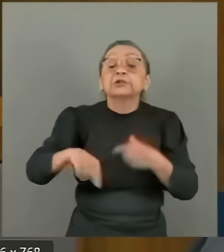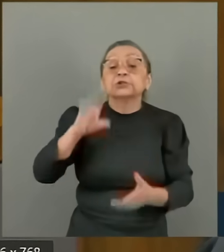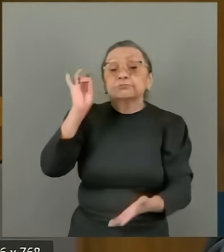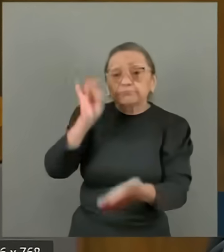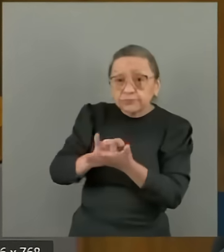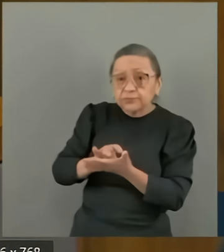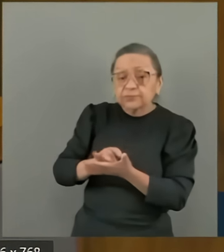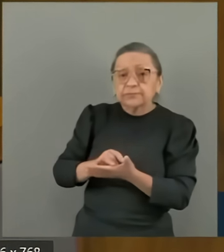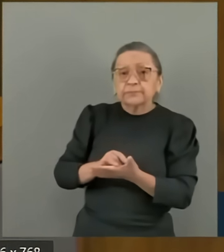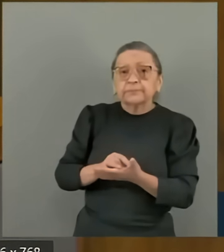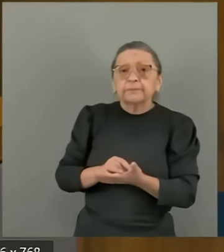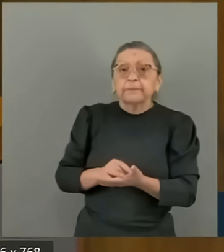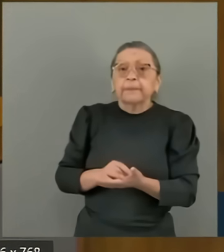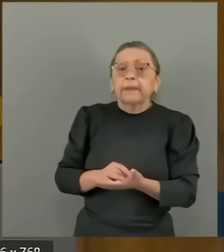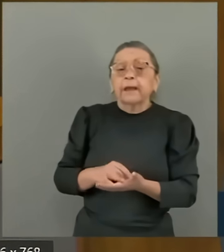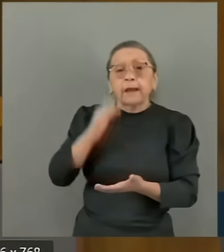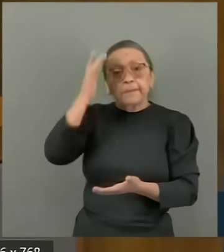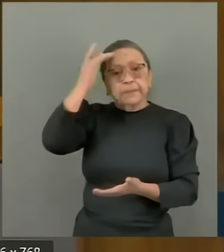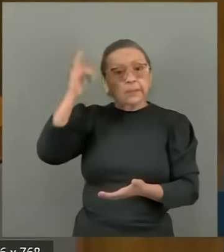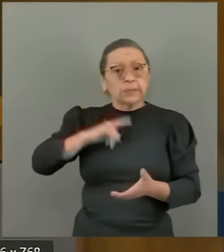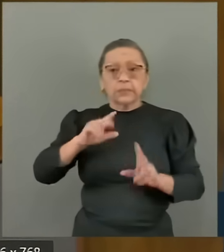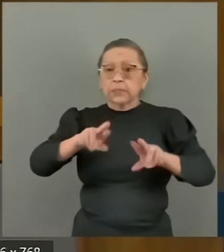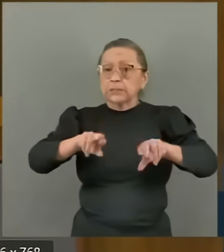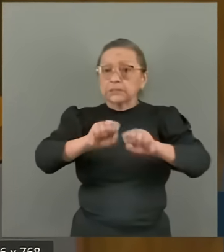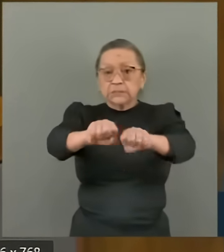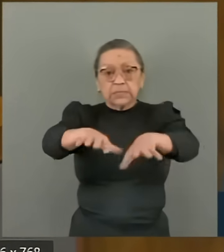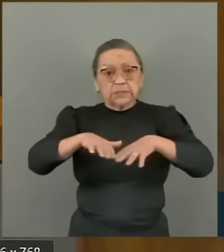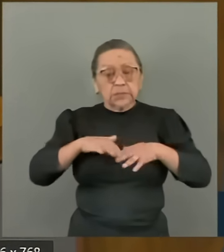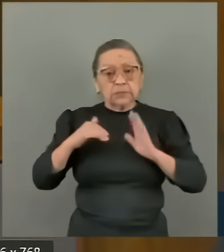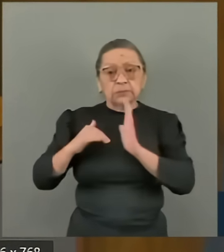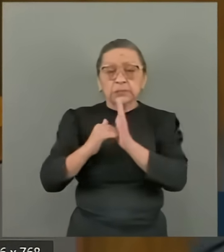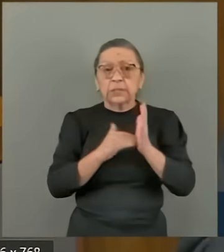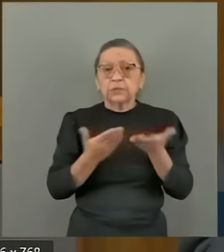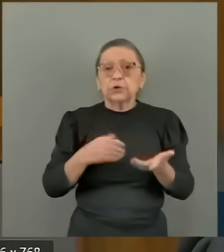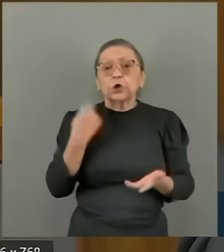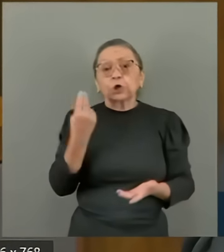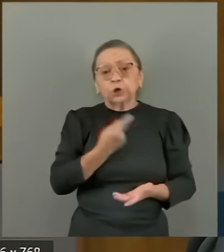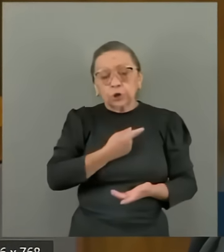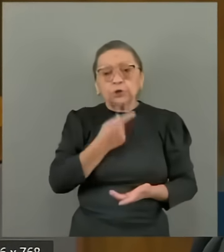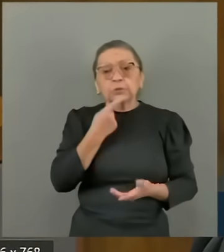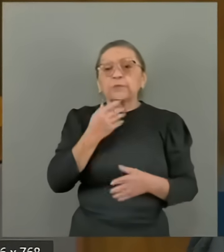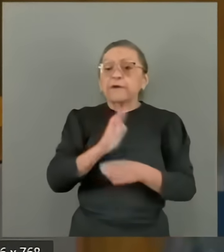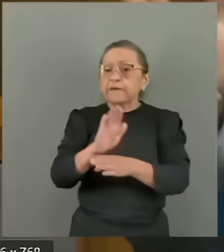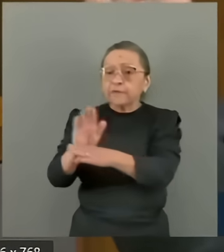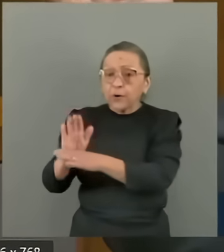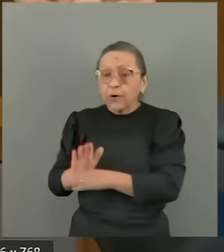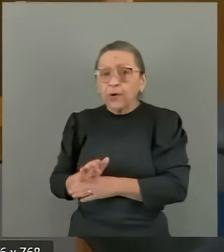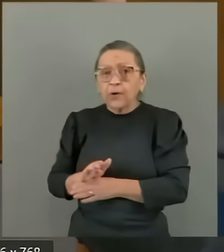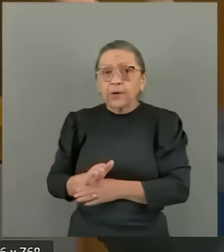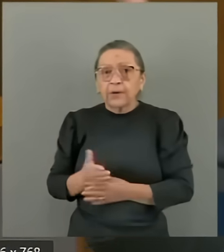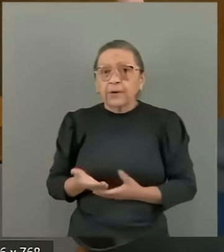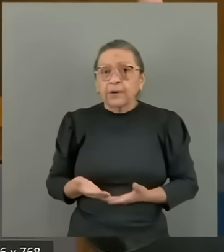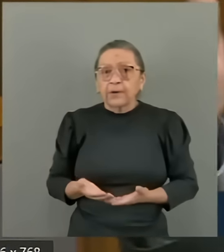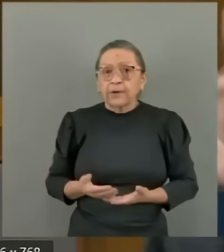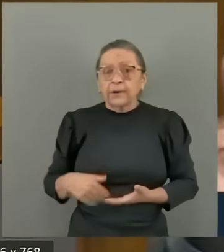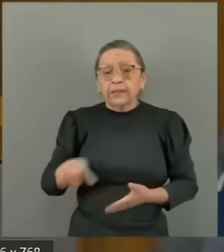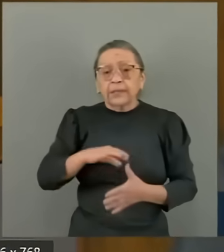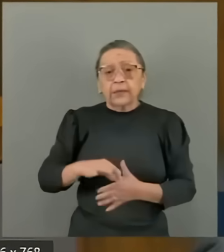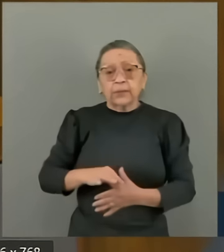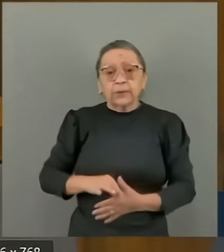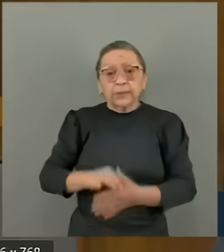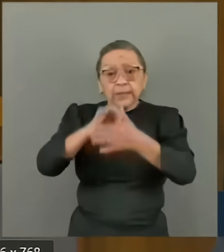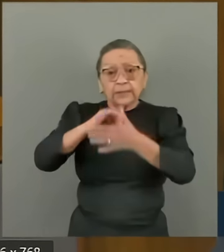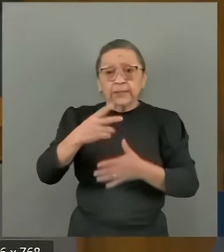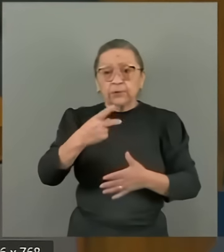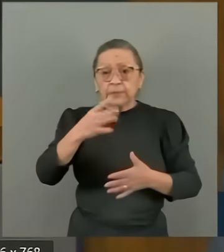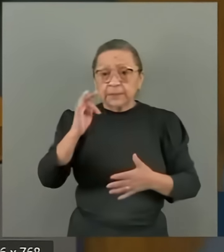essa intenção, amanhã tem sessão no Senado da República. Nós somos favoráveis que o líder do PT no